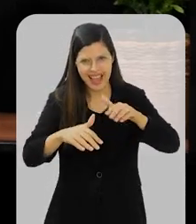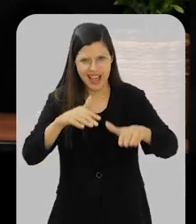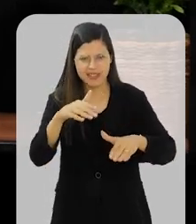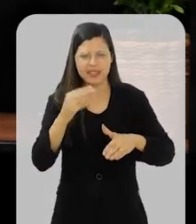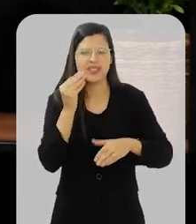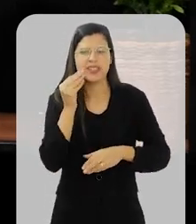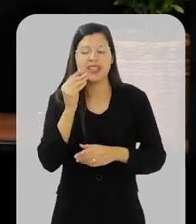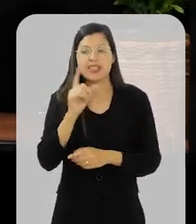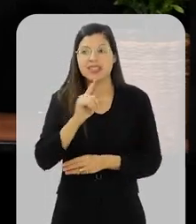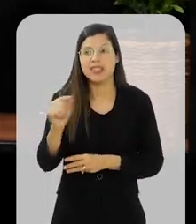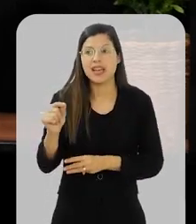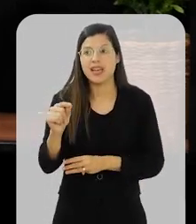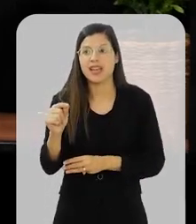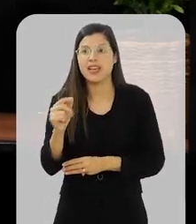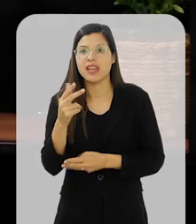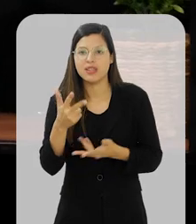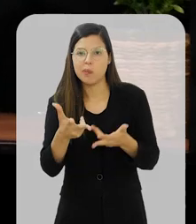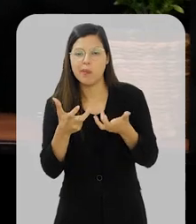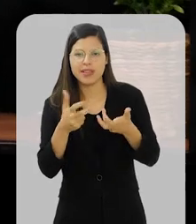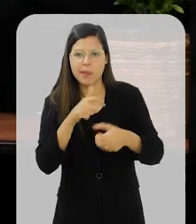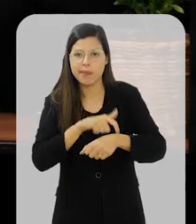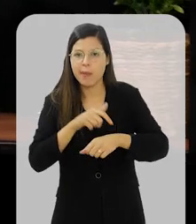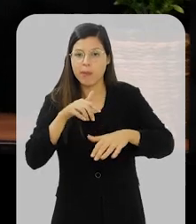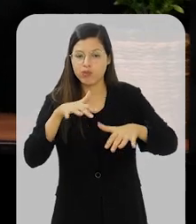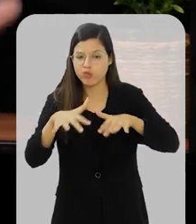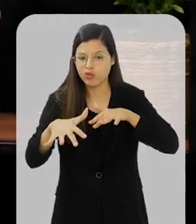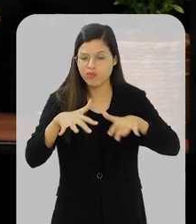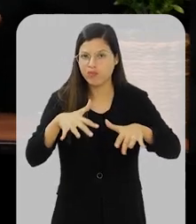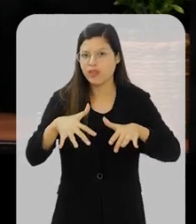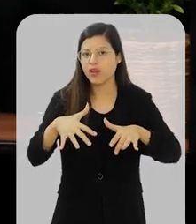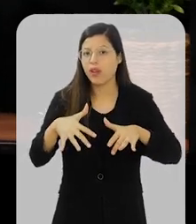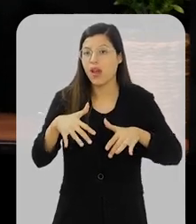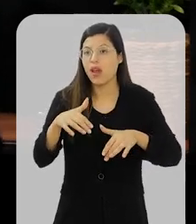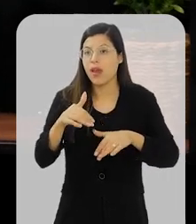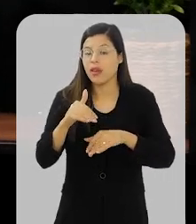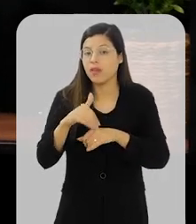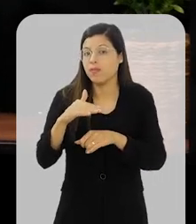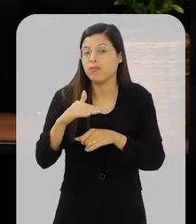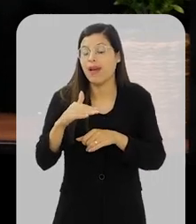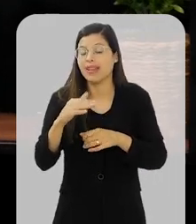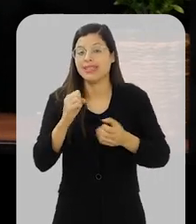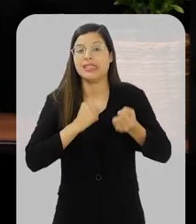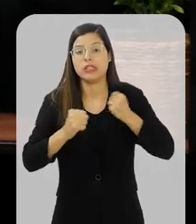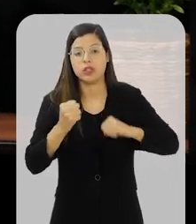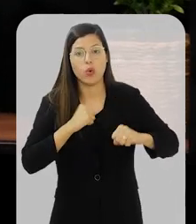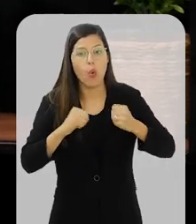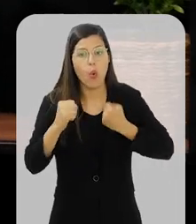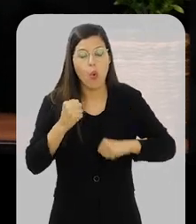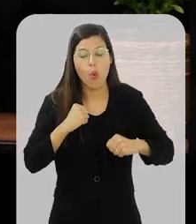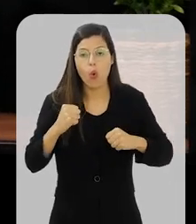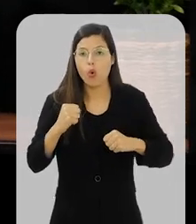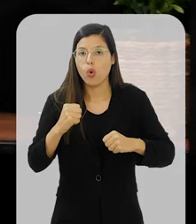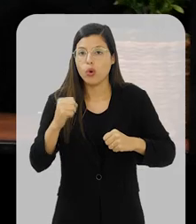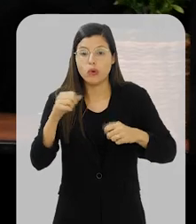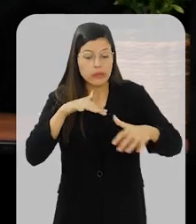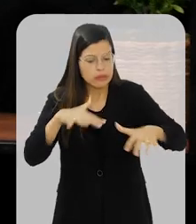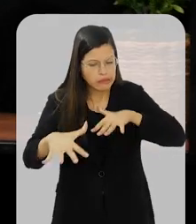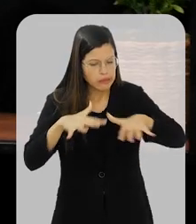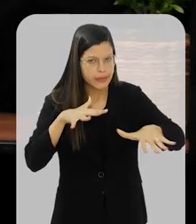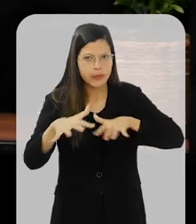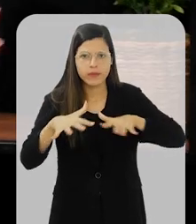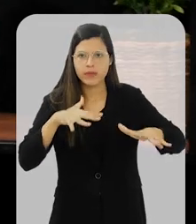a gente vê o tempo de imobilidade. E um animal mais ansioso, ele fica mais agitado, ele se debate mais. Então o